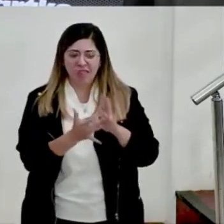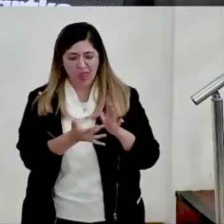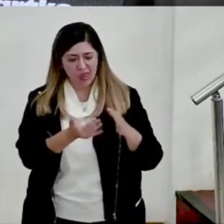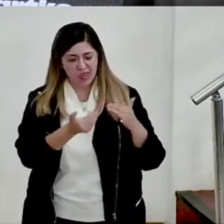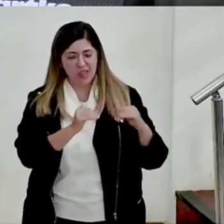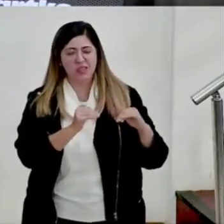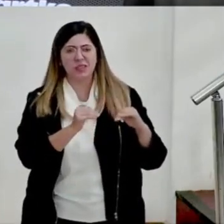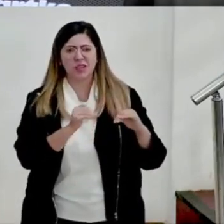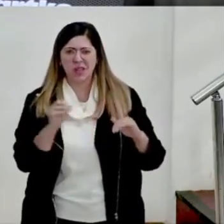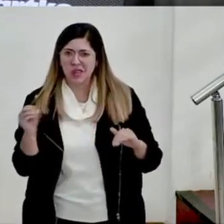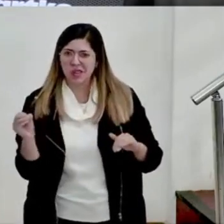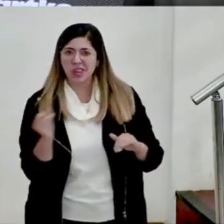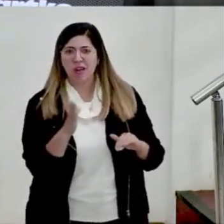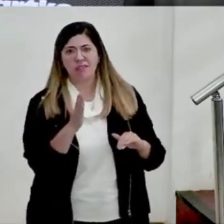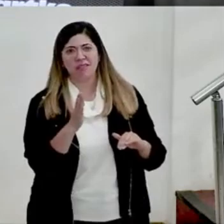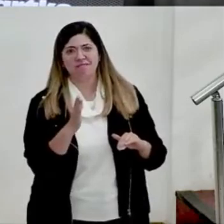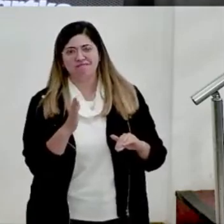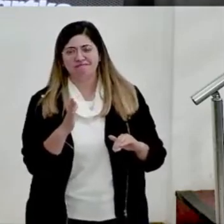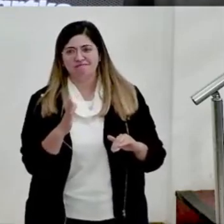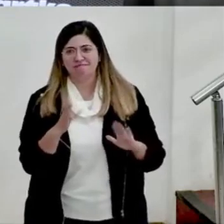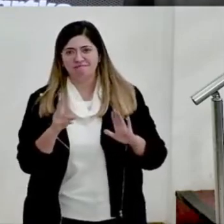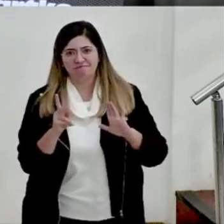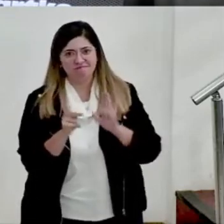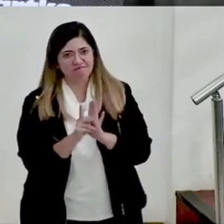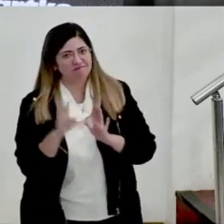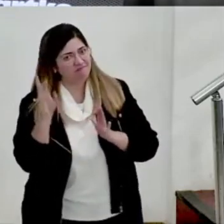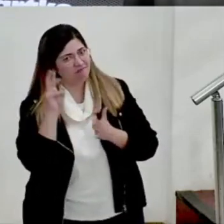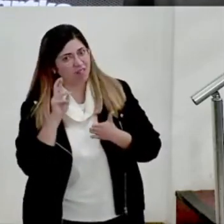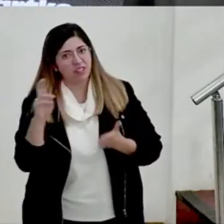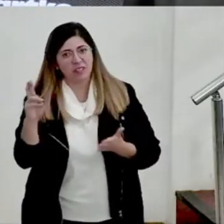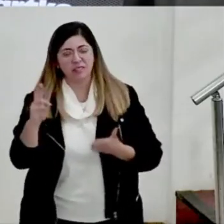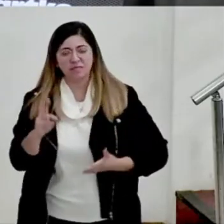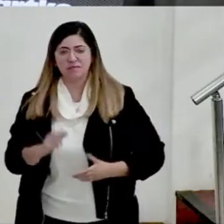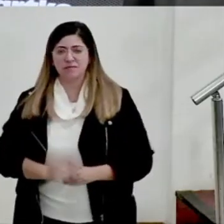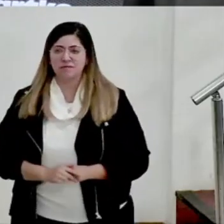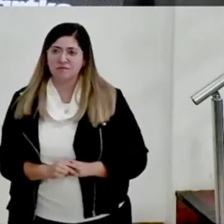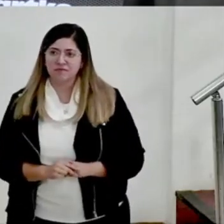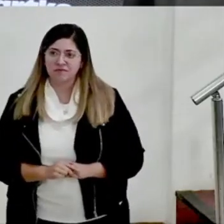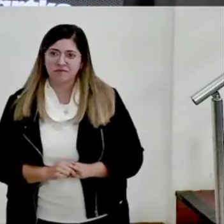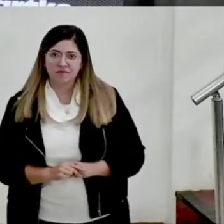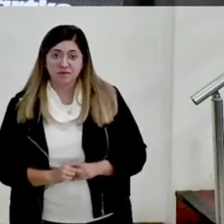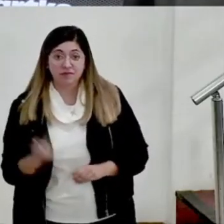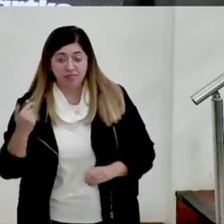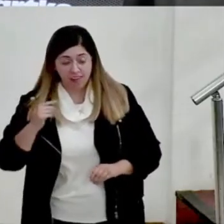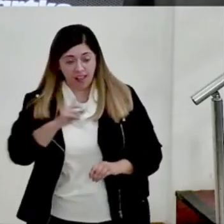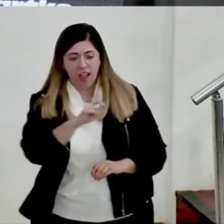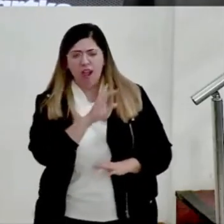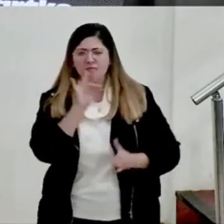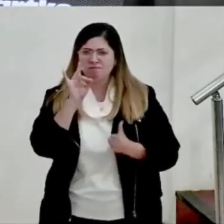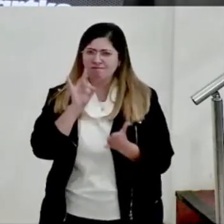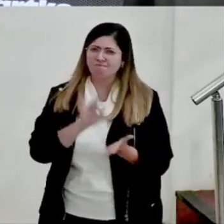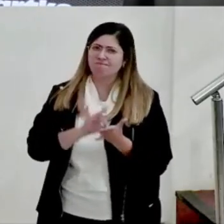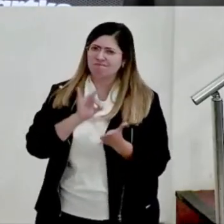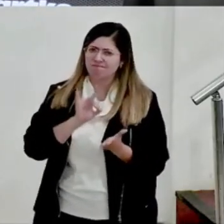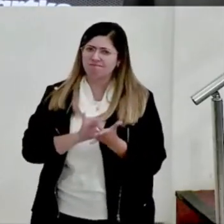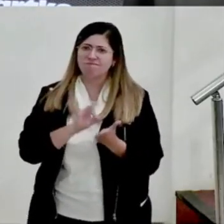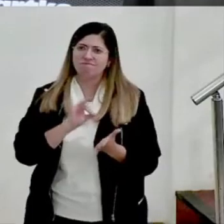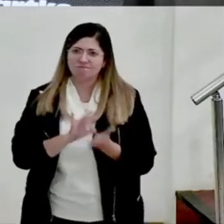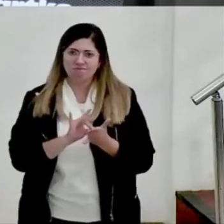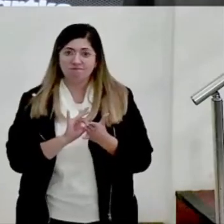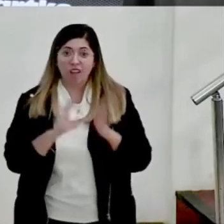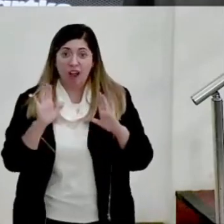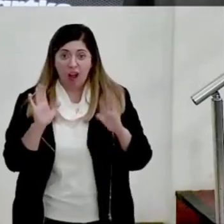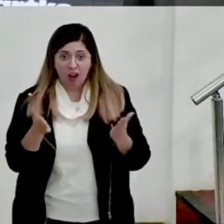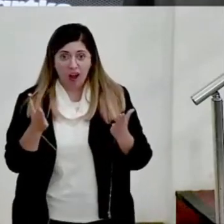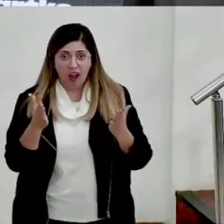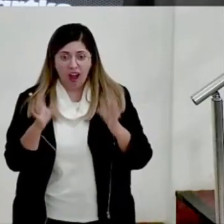Você é nova criação. Você é nova criatura. Nós verdadeiramente fazemos parte de